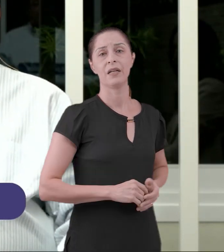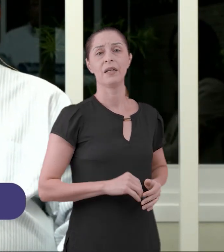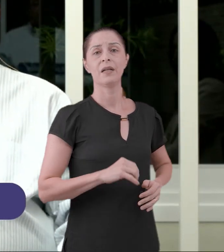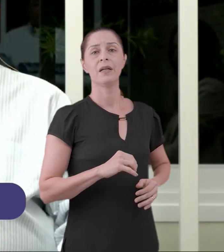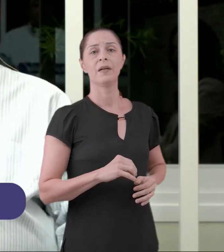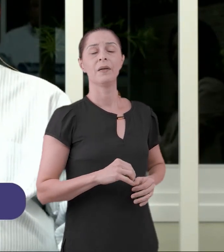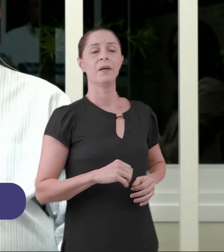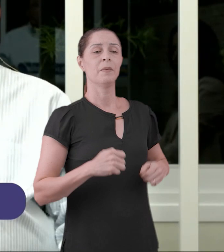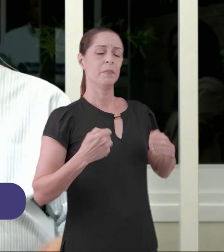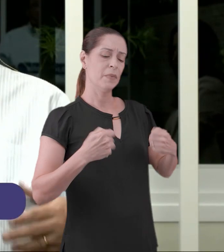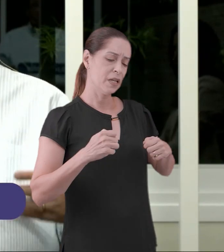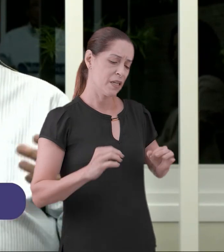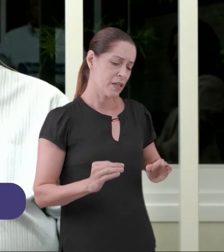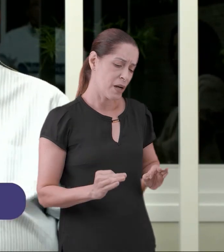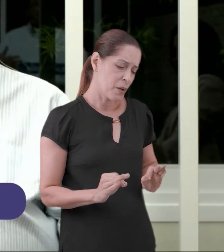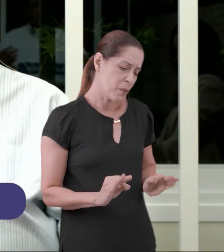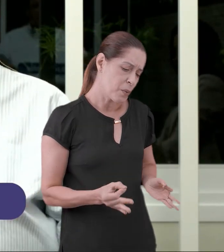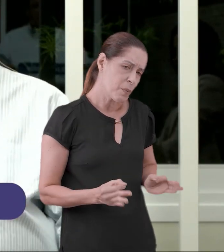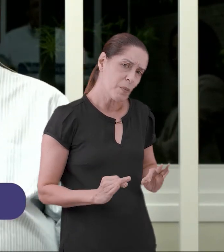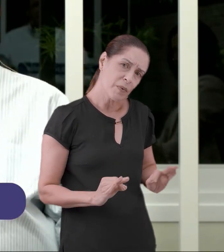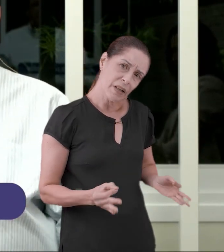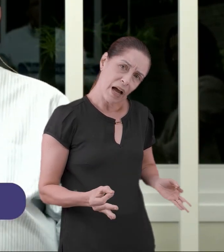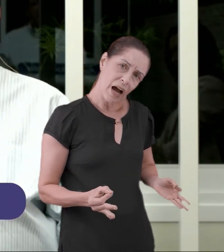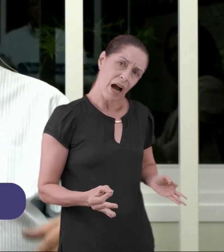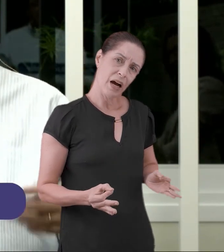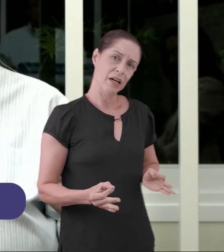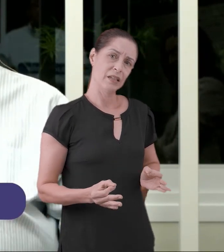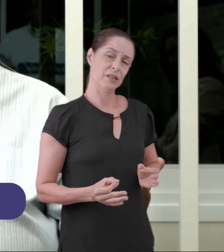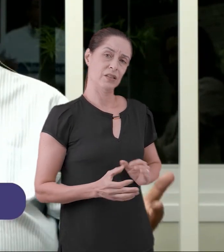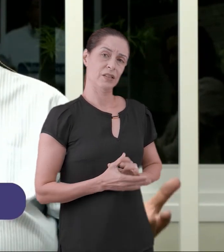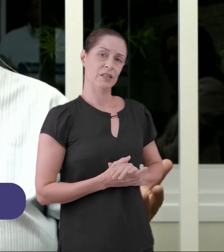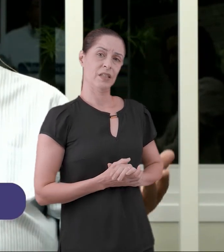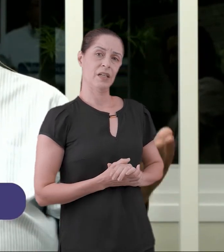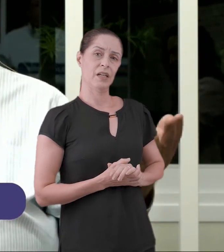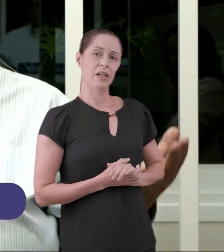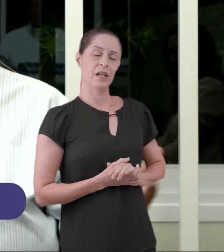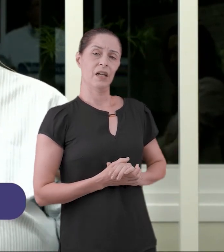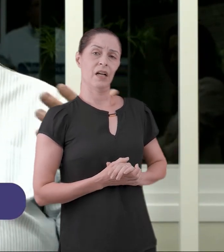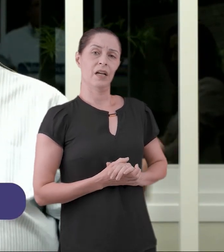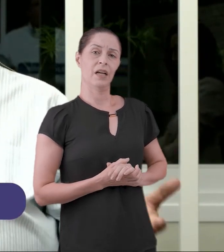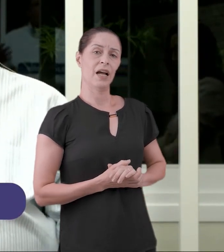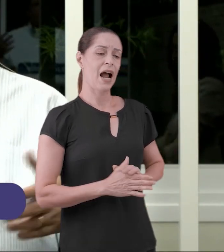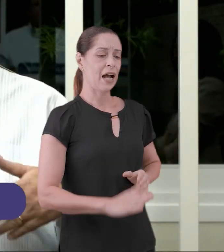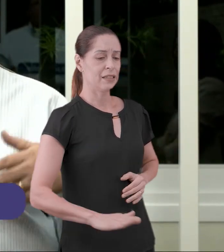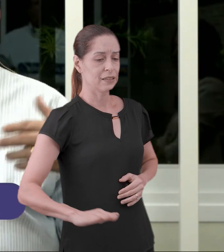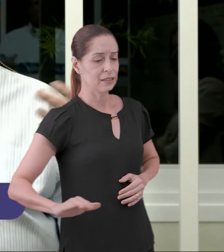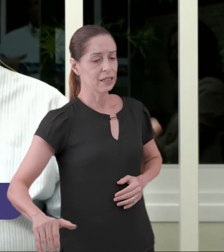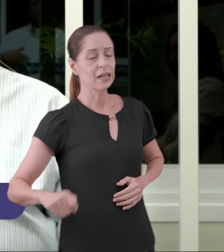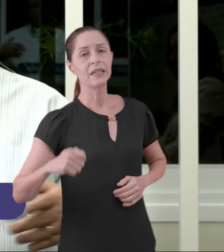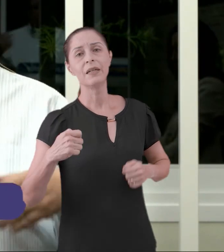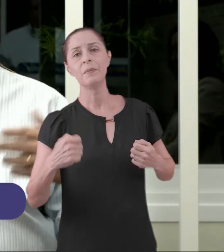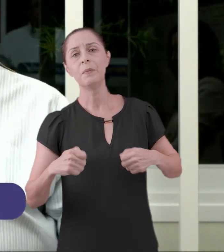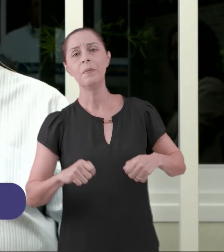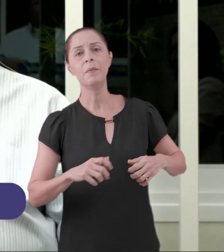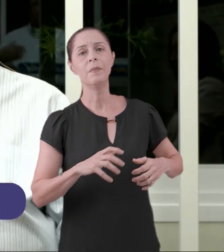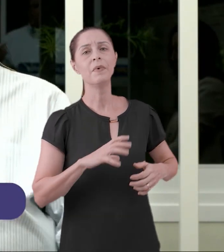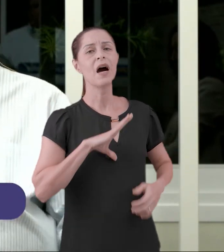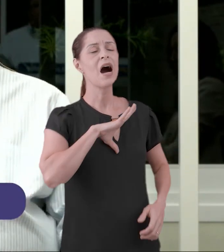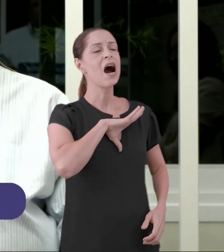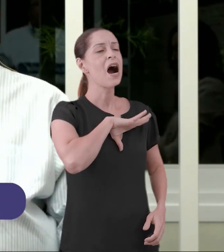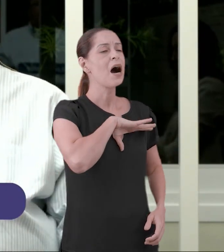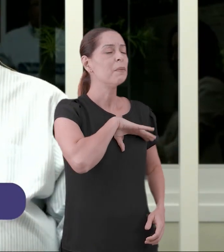eu creio que o que essas famílias precisam, o que essas crianças precisam, é do carinho, é do aconchego, é do